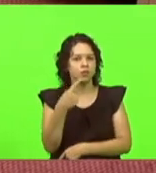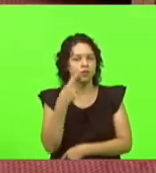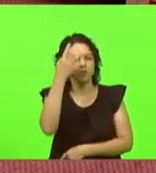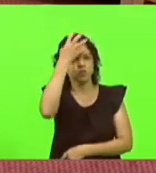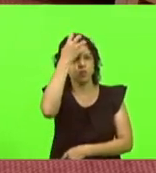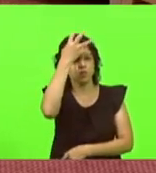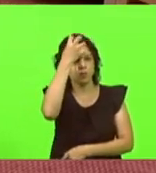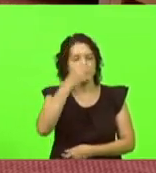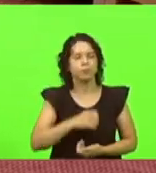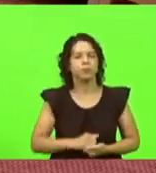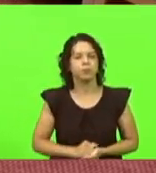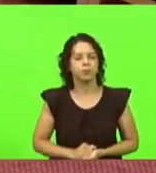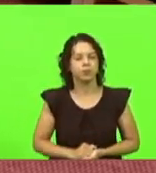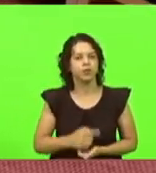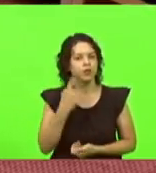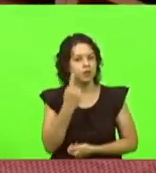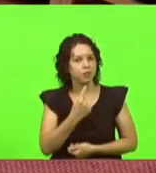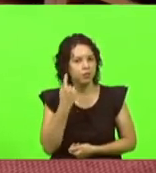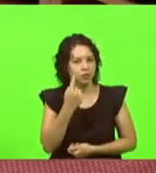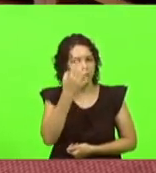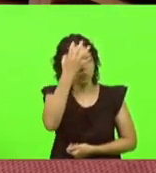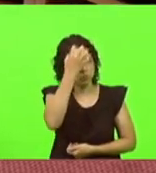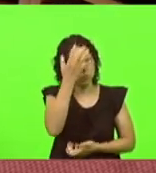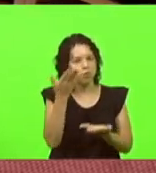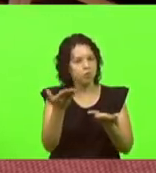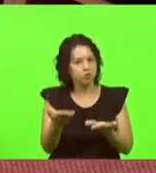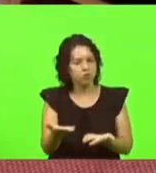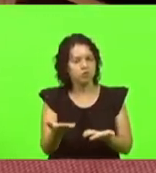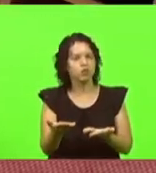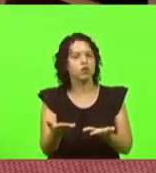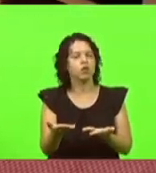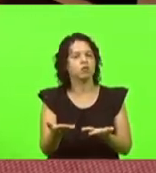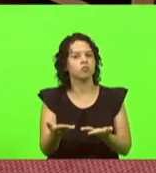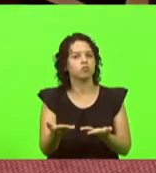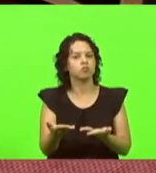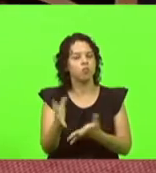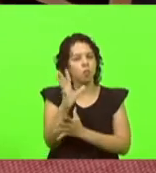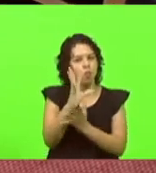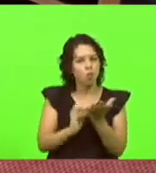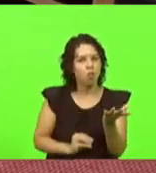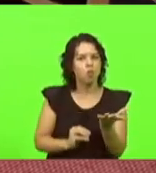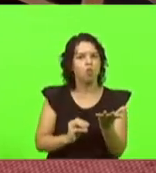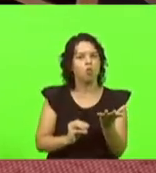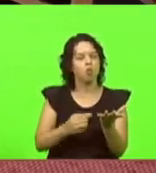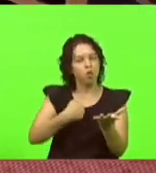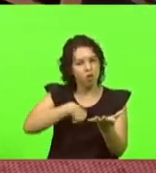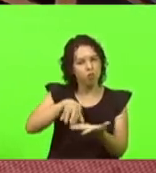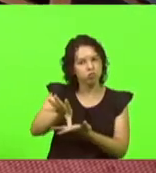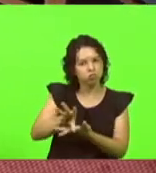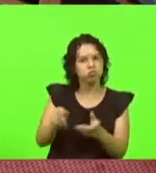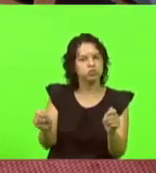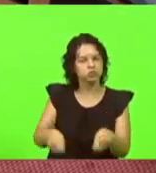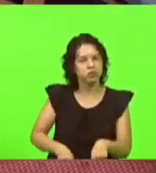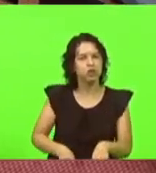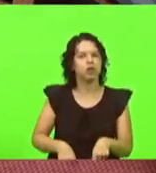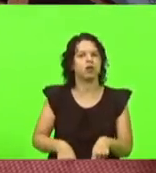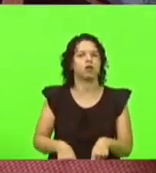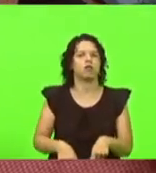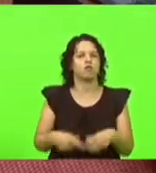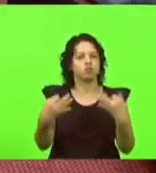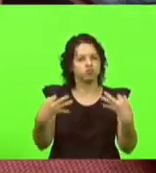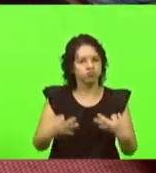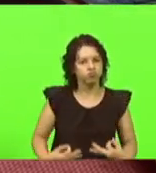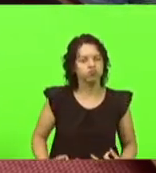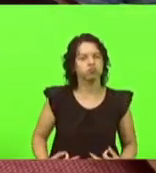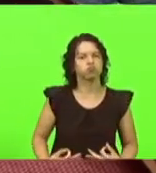Santos. O deputado Ismael dos Santos tem sido um exemplo que eu posso seguir pela sua maneira de ser.